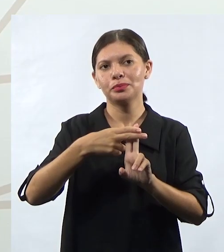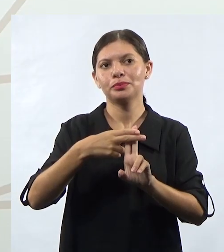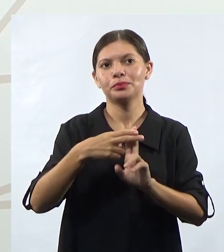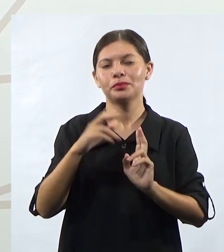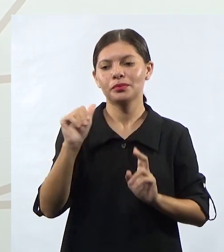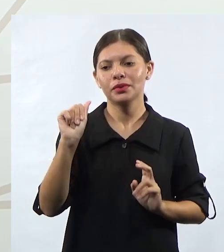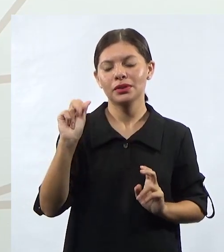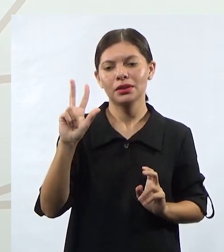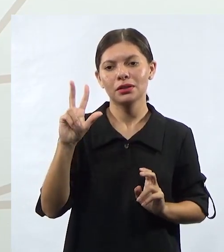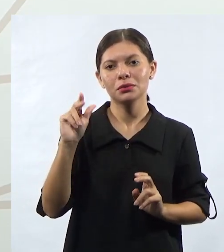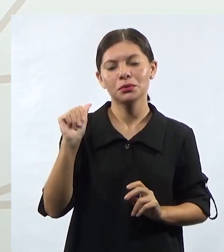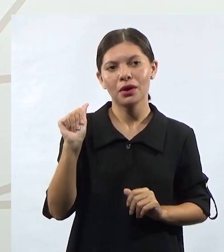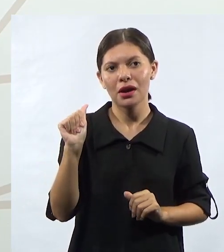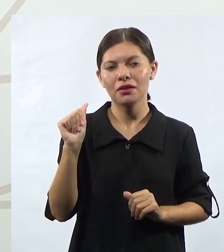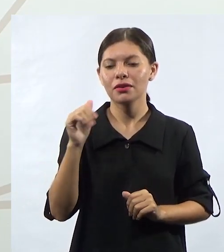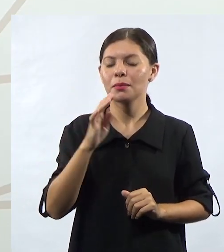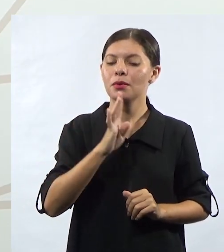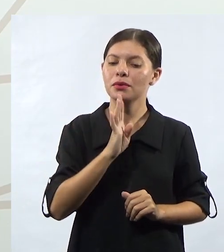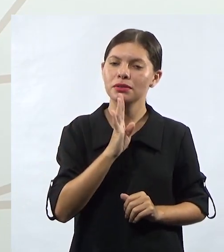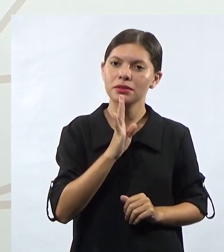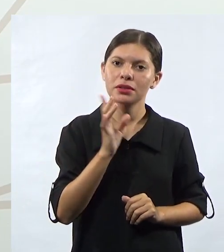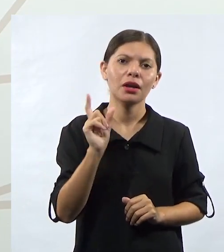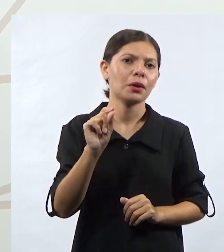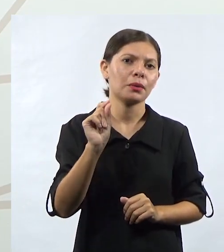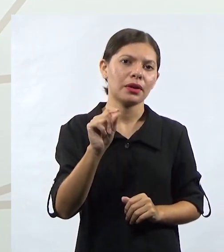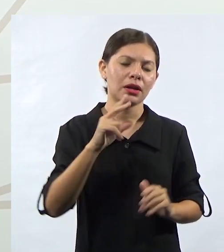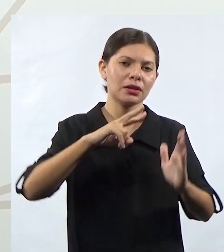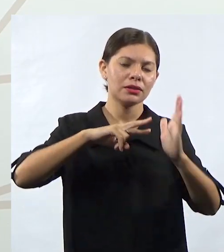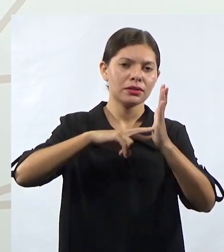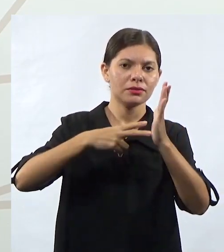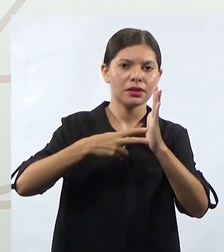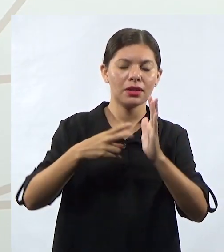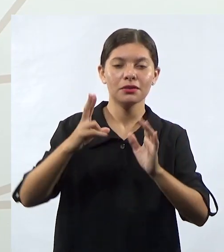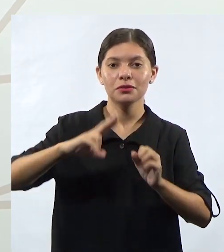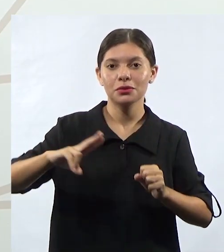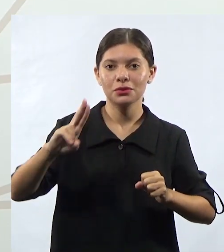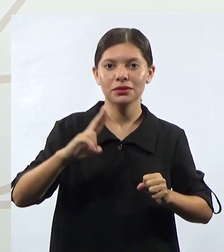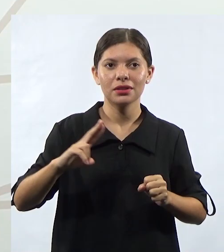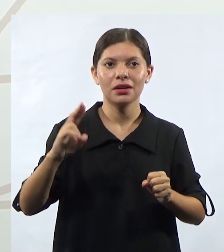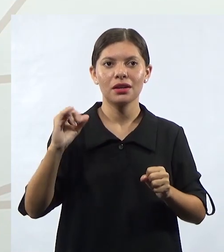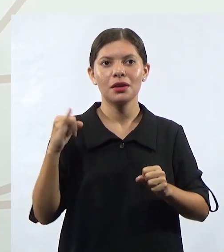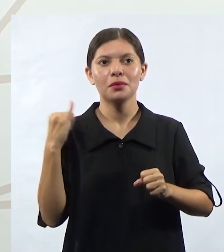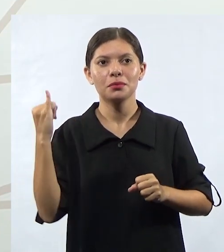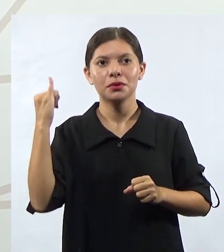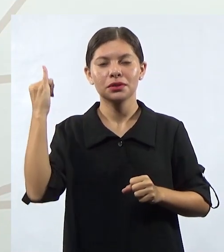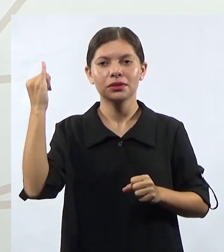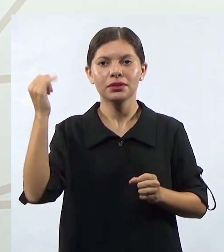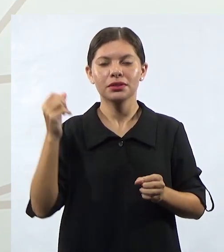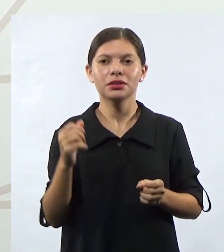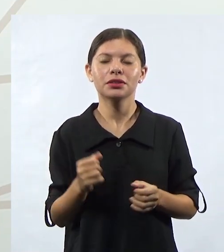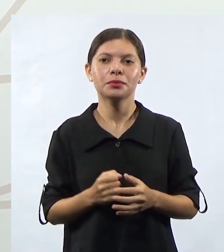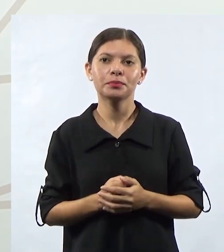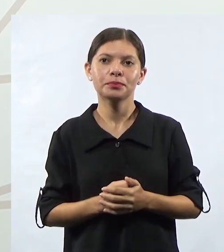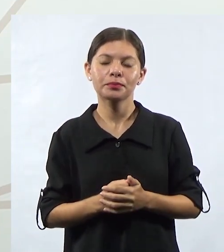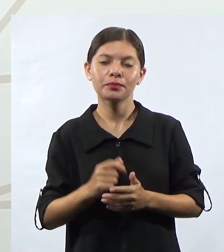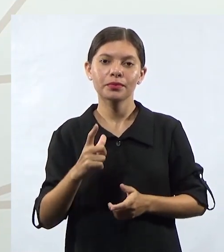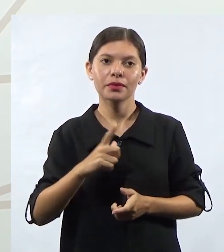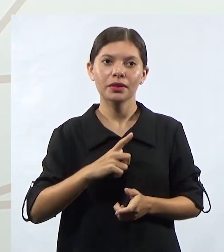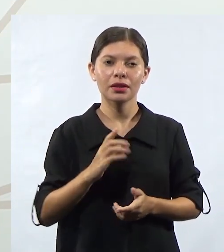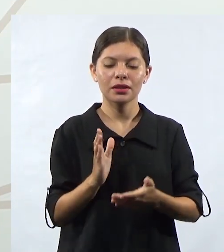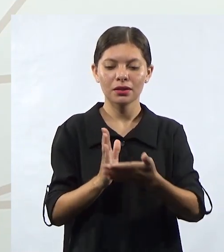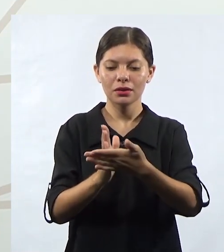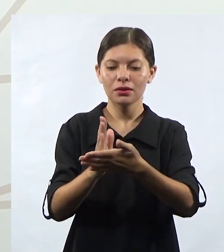vocês tomarem também conhecimento do que é isso. E se forem utilizar, é importante ter essa coleta